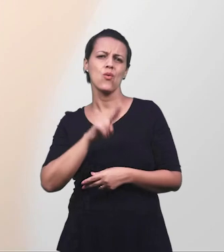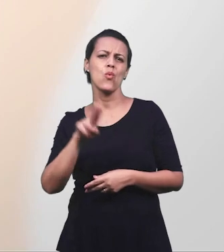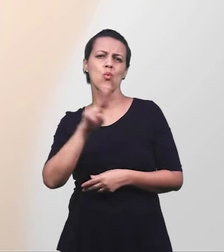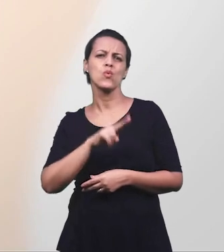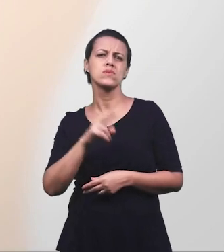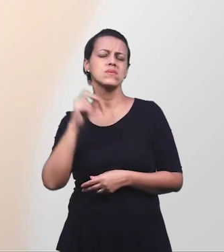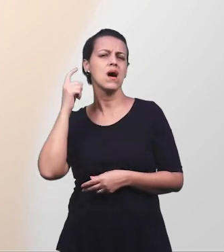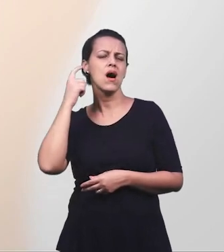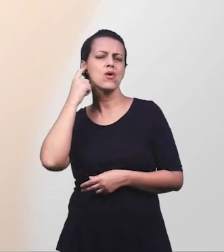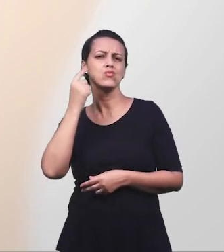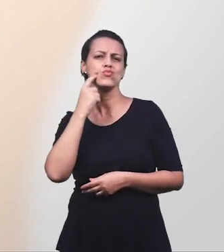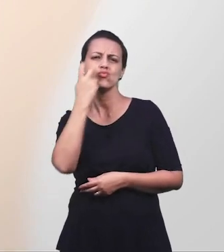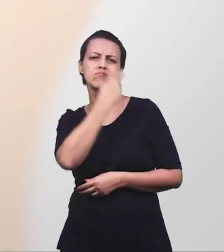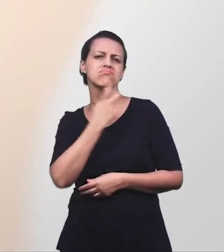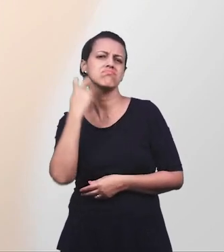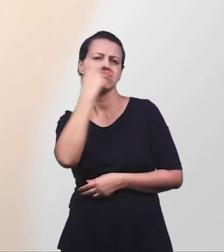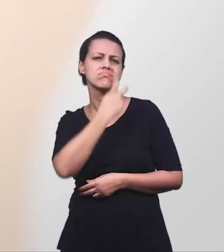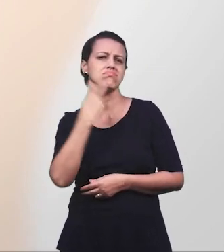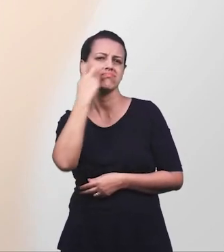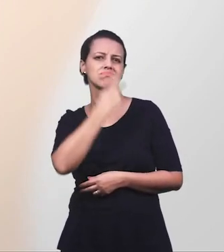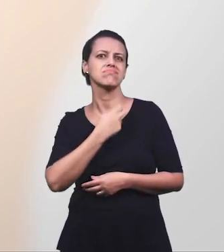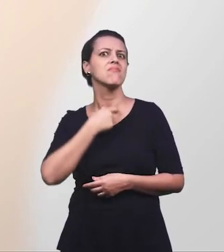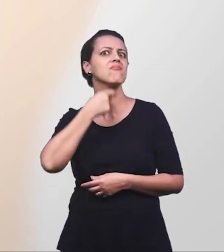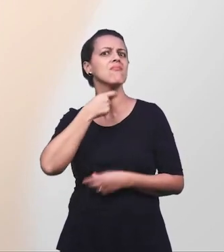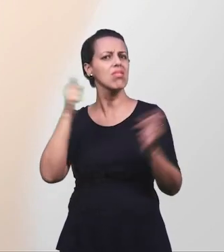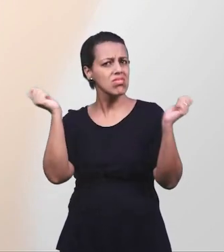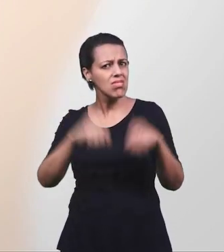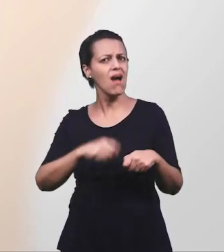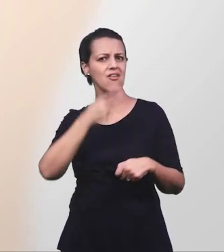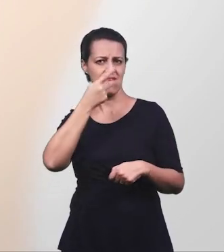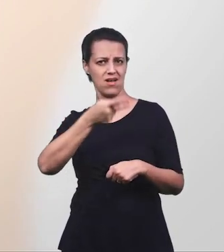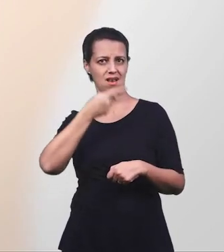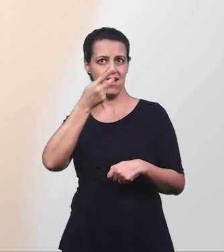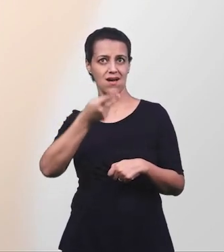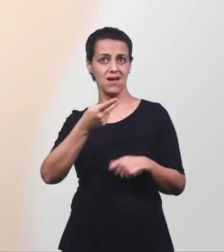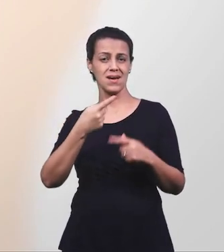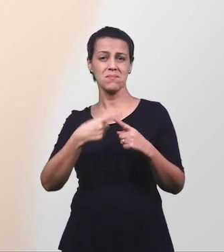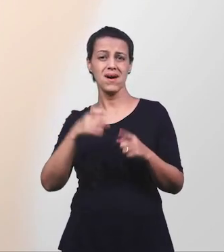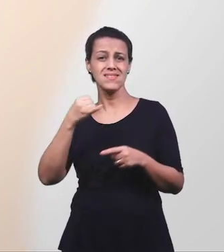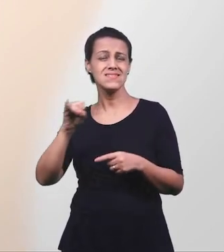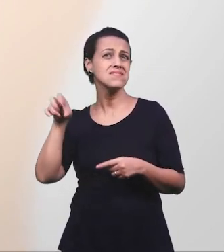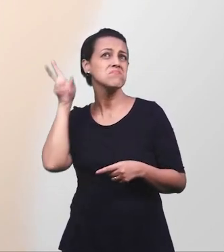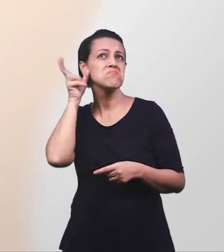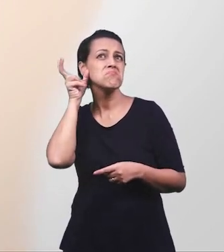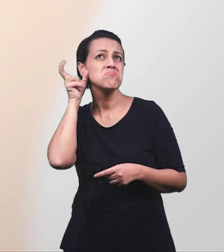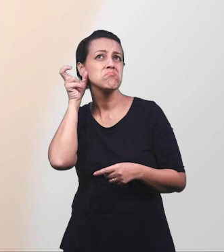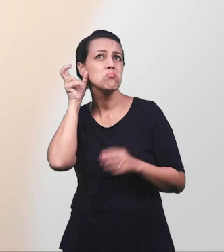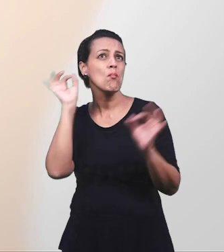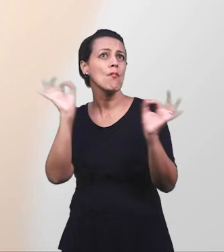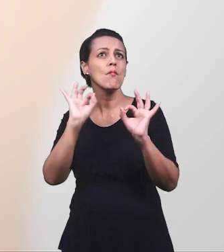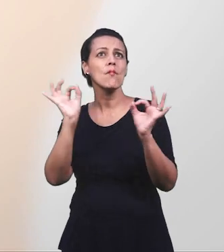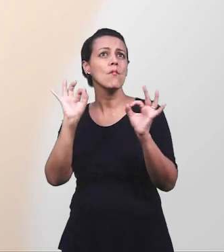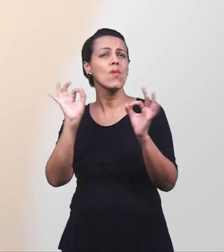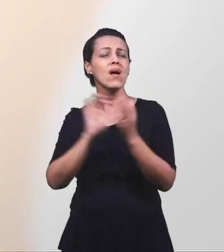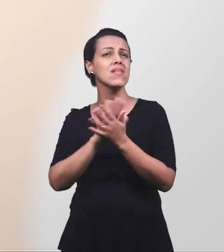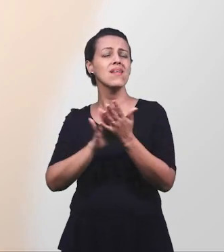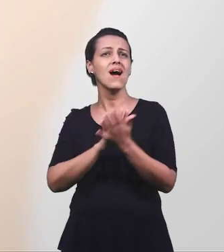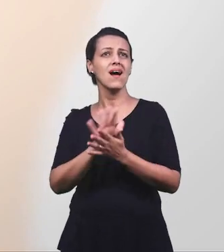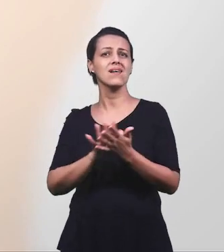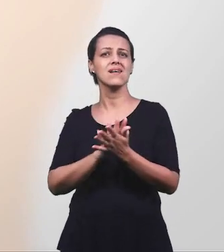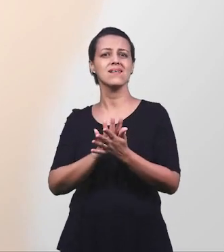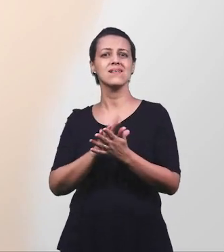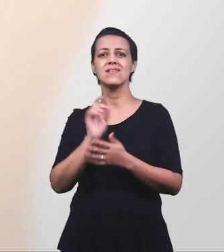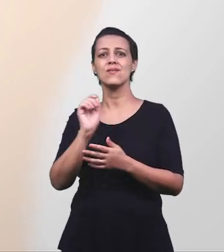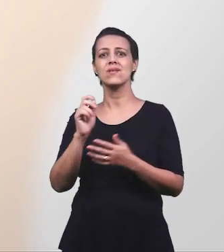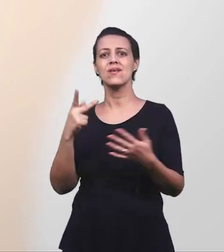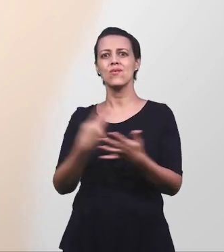quer dizer, ele tem todo o trato, tá tudo pronto para ele falar. Só que como ele não tem feedback auditivo, ele não consegue, né, ter esse